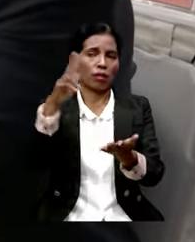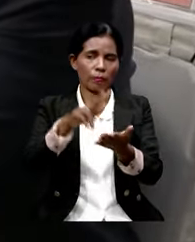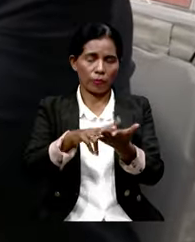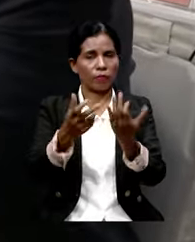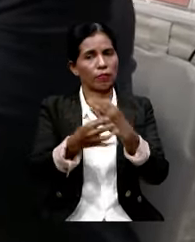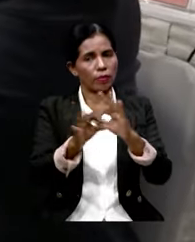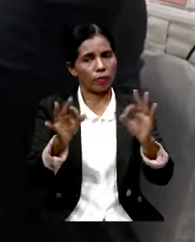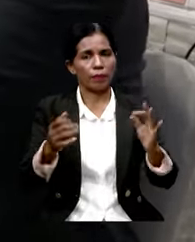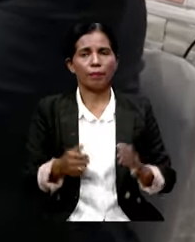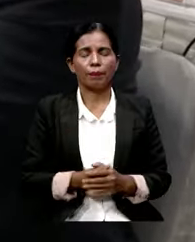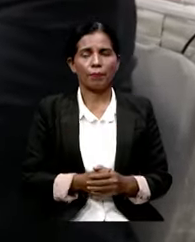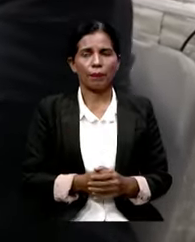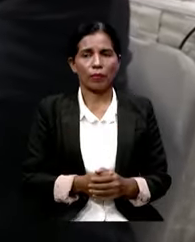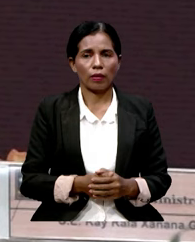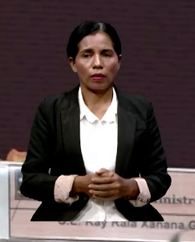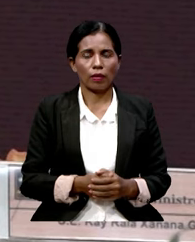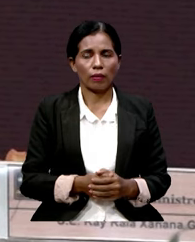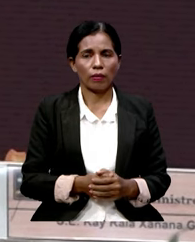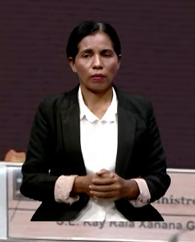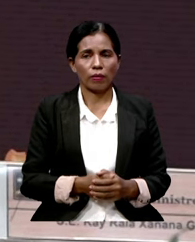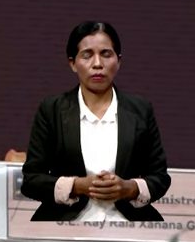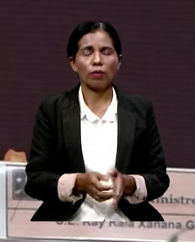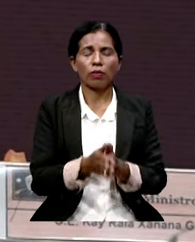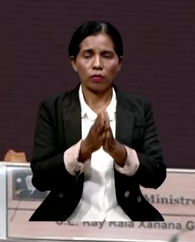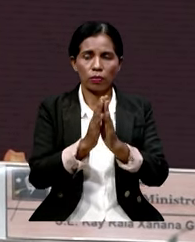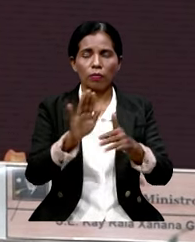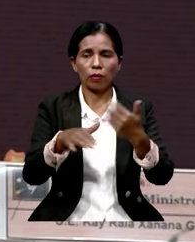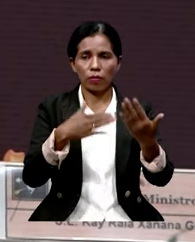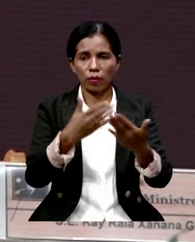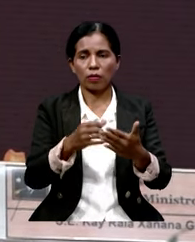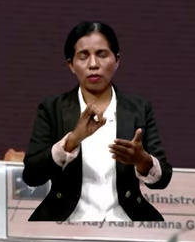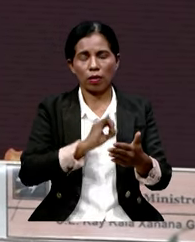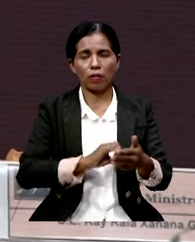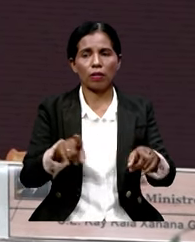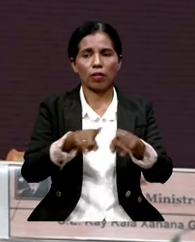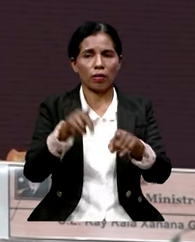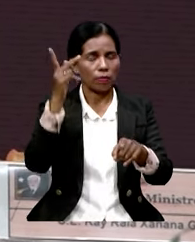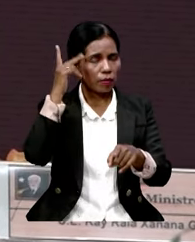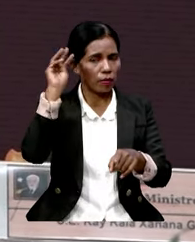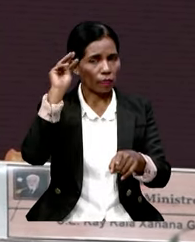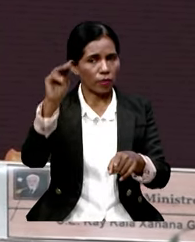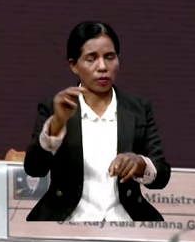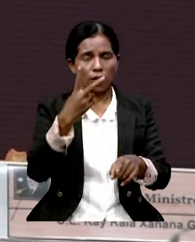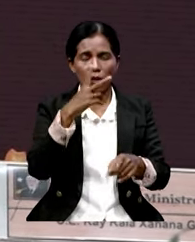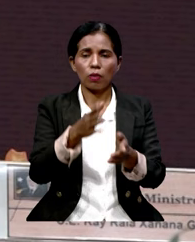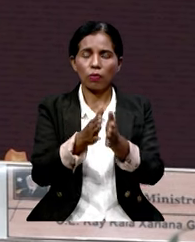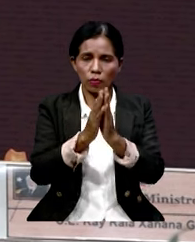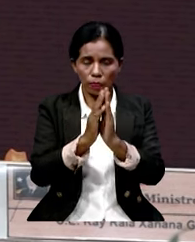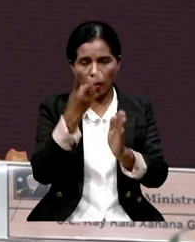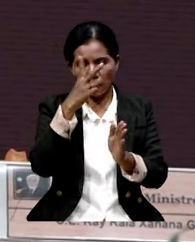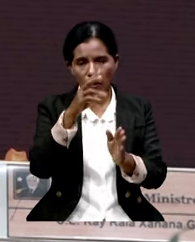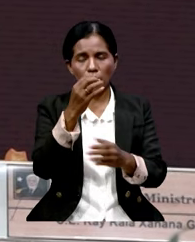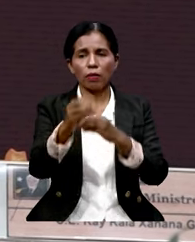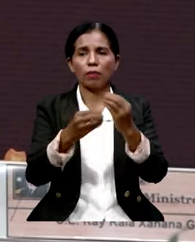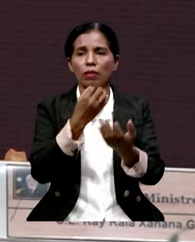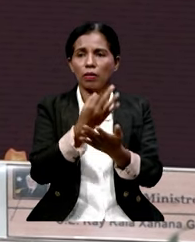tudo, boa. Enquanto ao ser primeiro-ministro, na guia, comitê de revisão do orçamento,